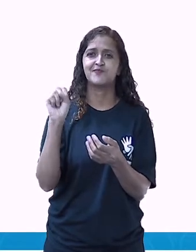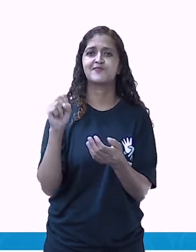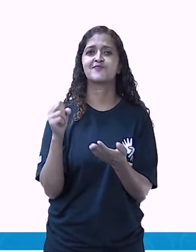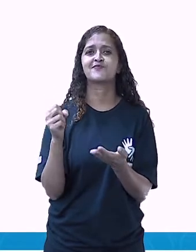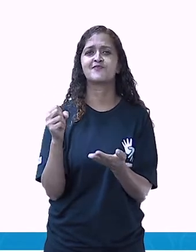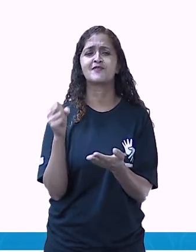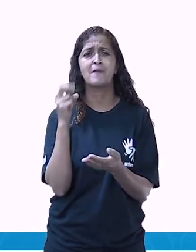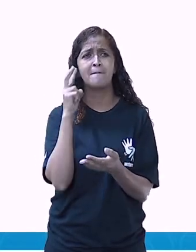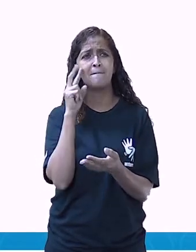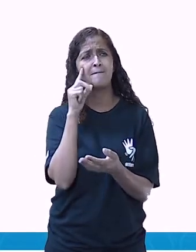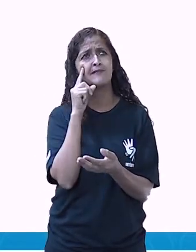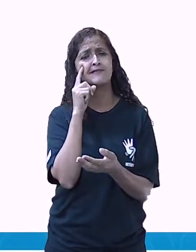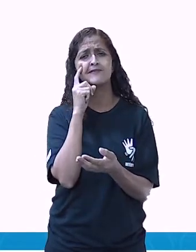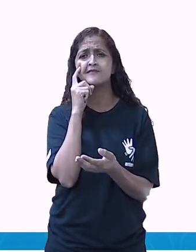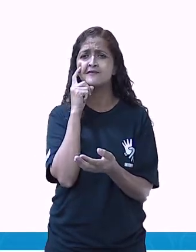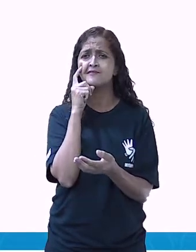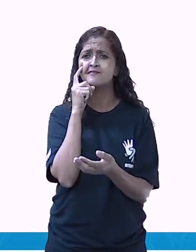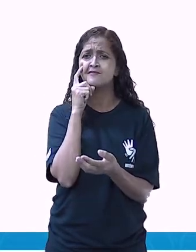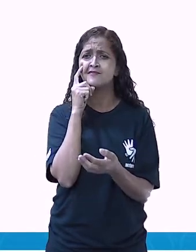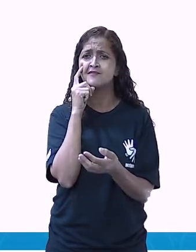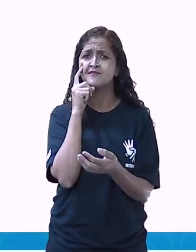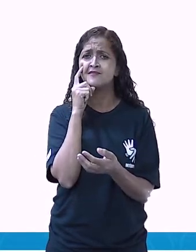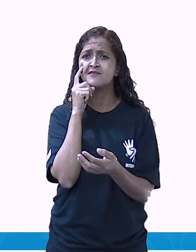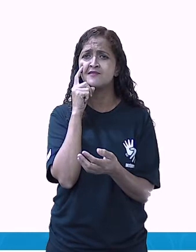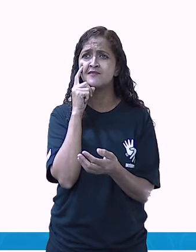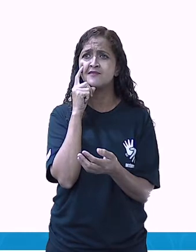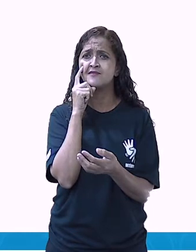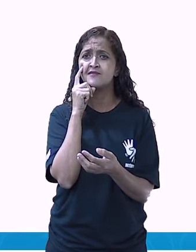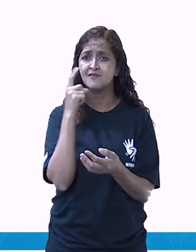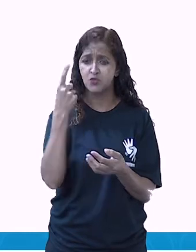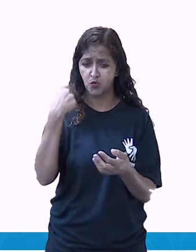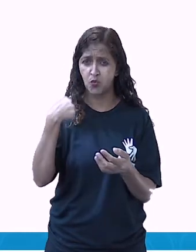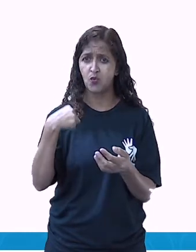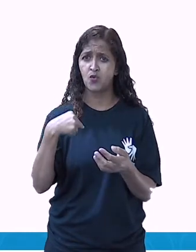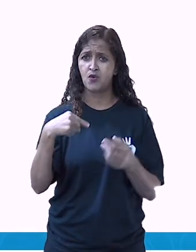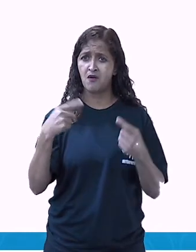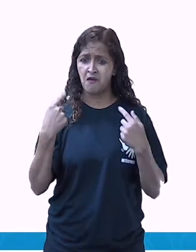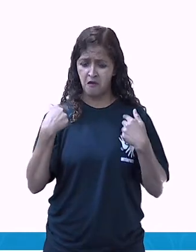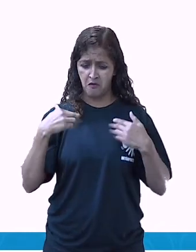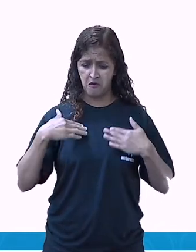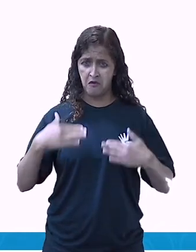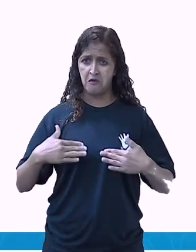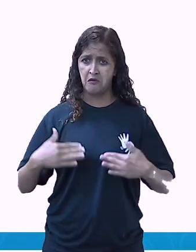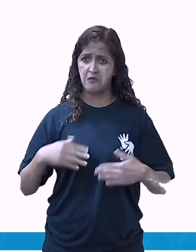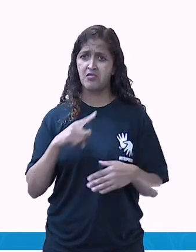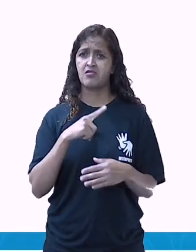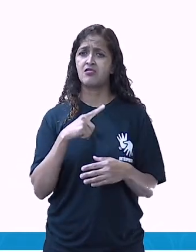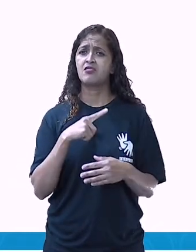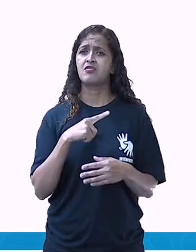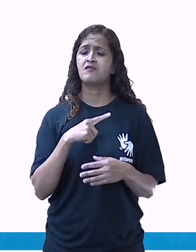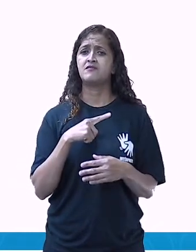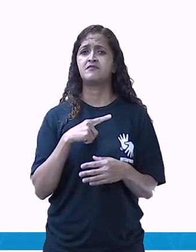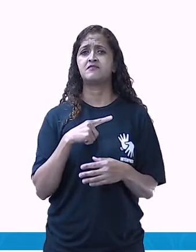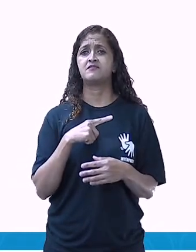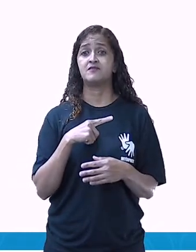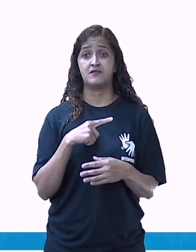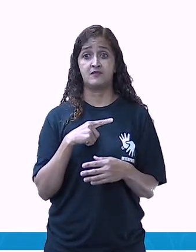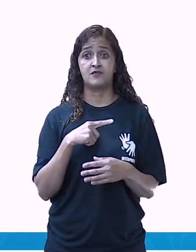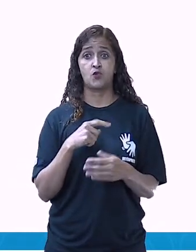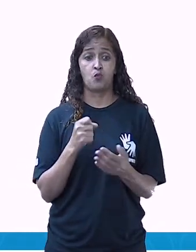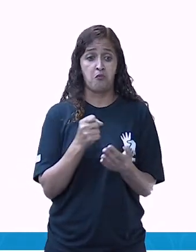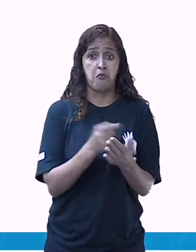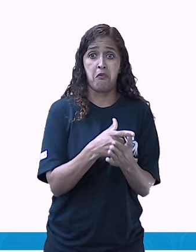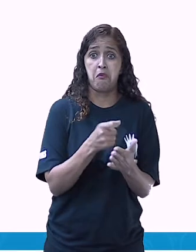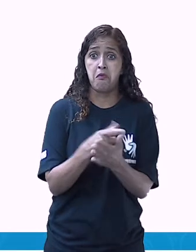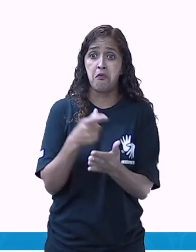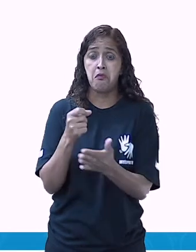parou para pensar que no seu corpo tem um tanto de par? Ou que você compra um